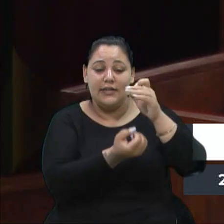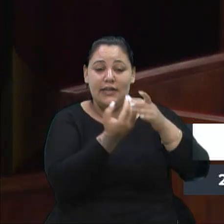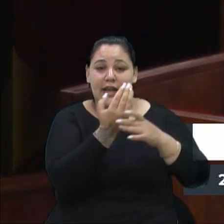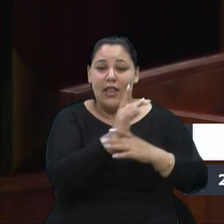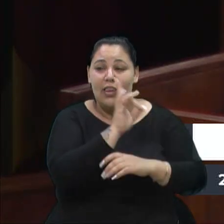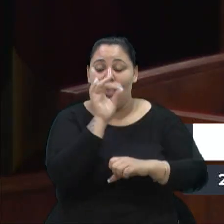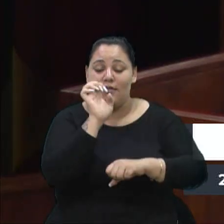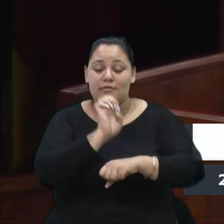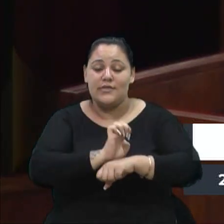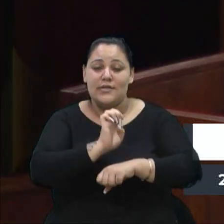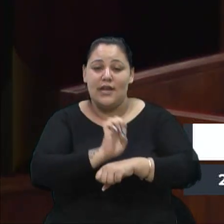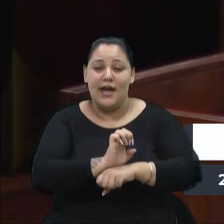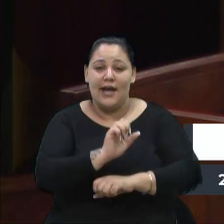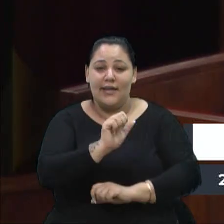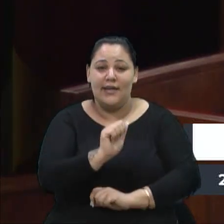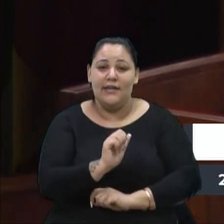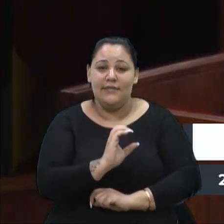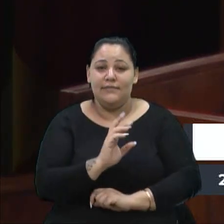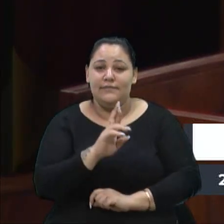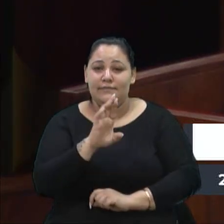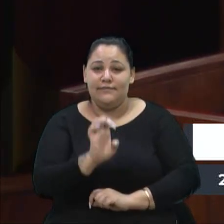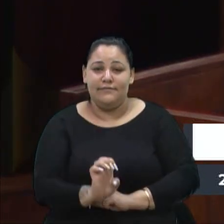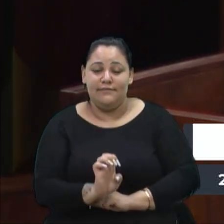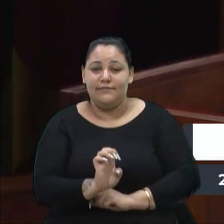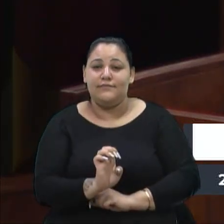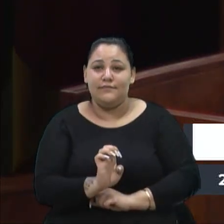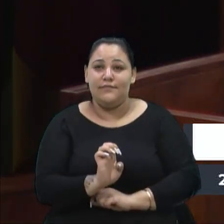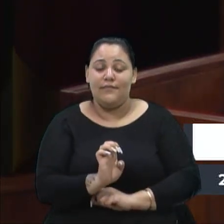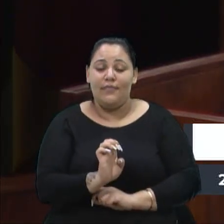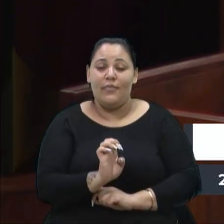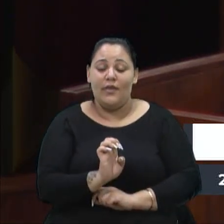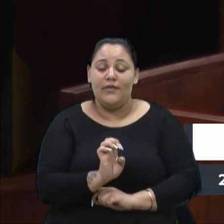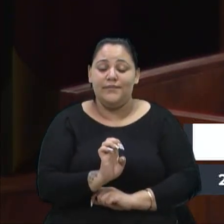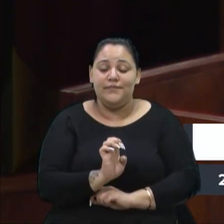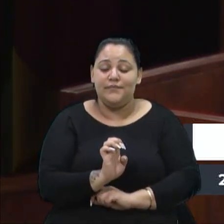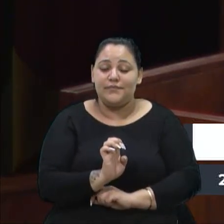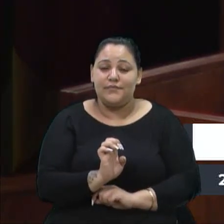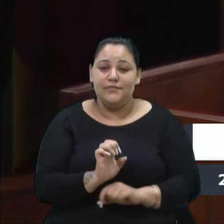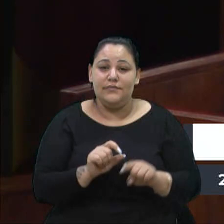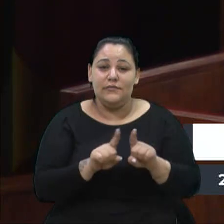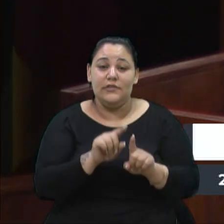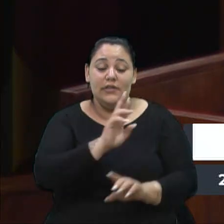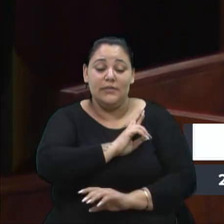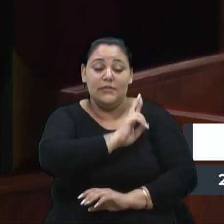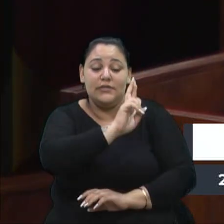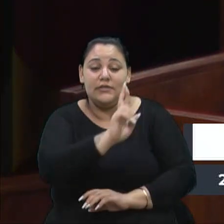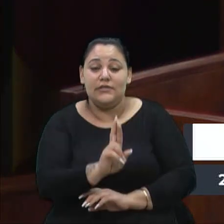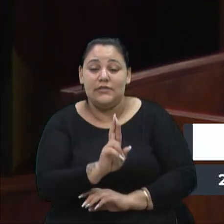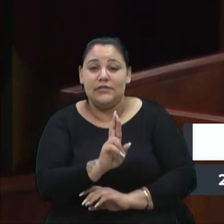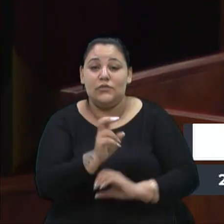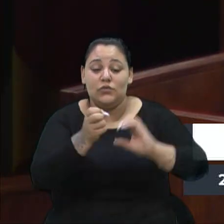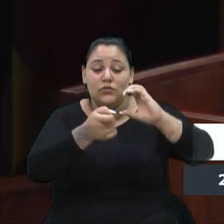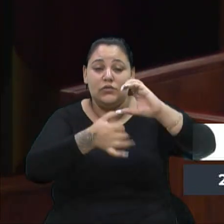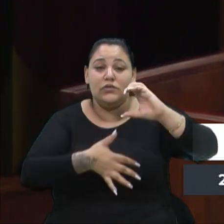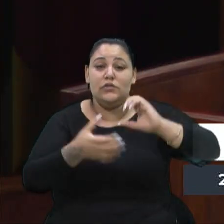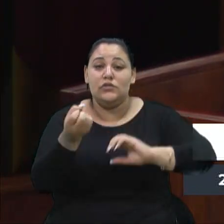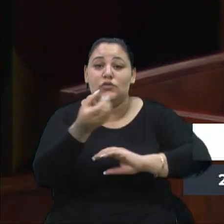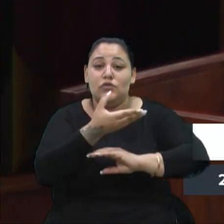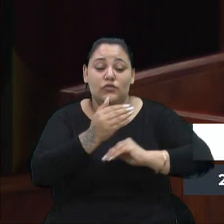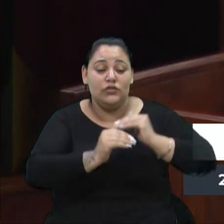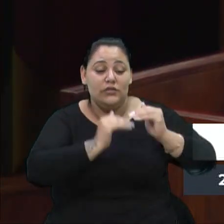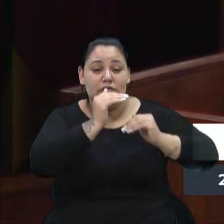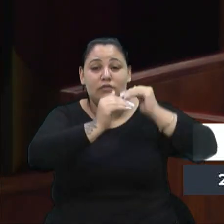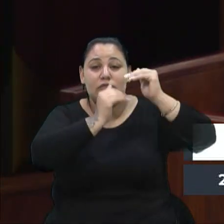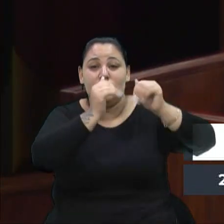de Jorge Viana, entre 99 e 2007, representando um conceito novo de